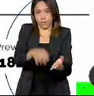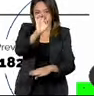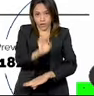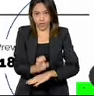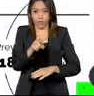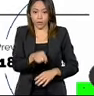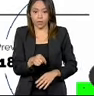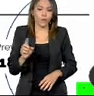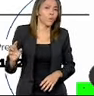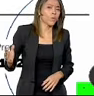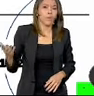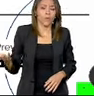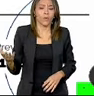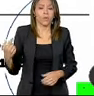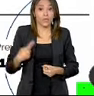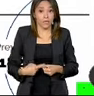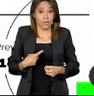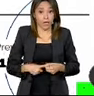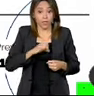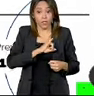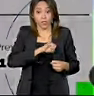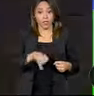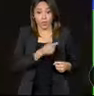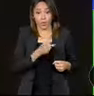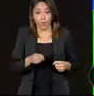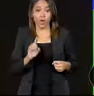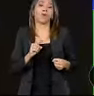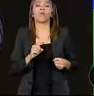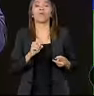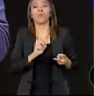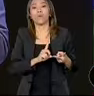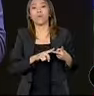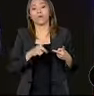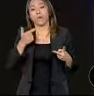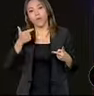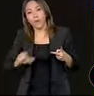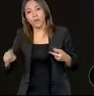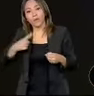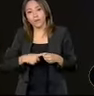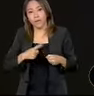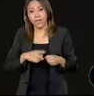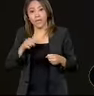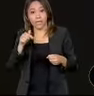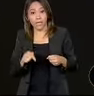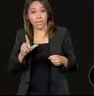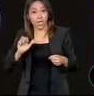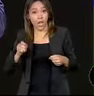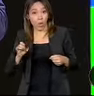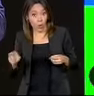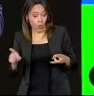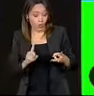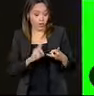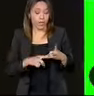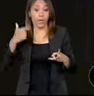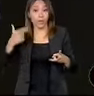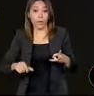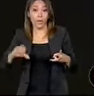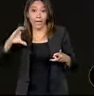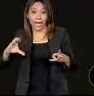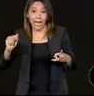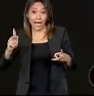Serão eles nas cidades de João Molevade, na cidade de Sete Lagoas, em